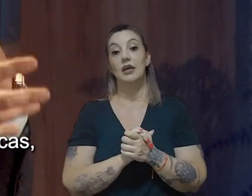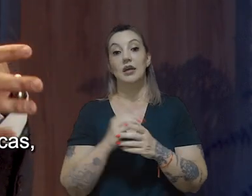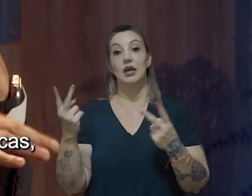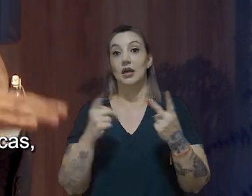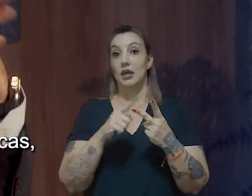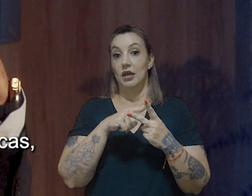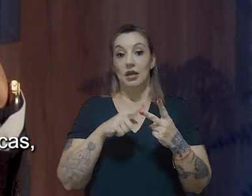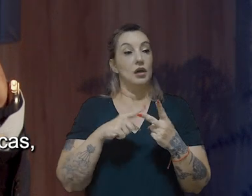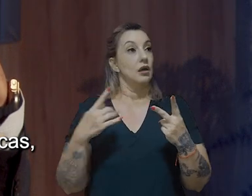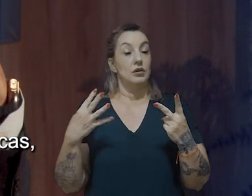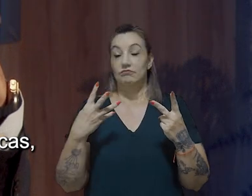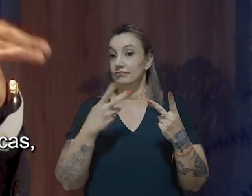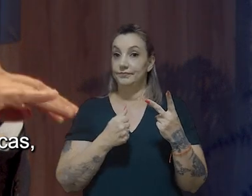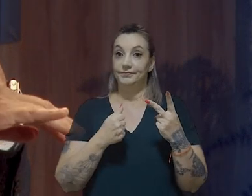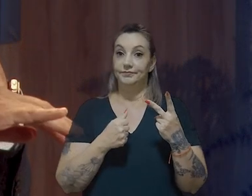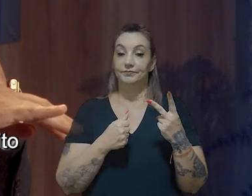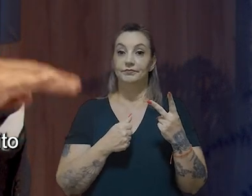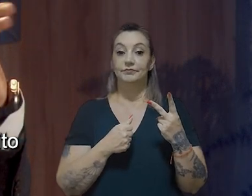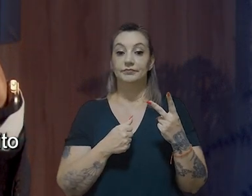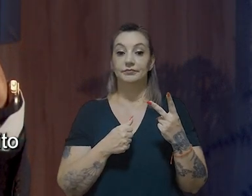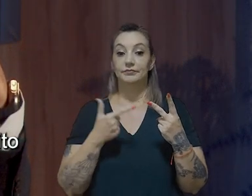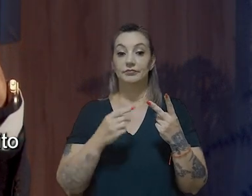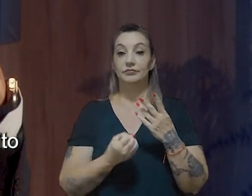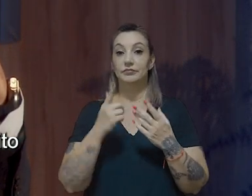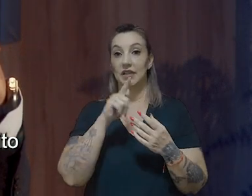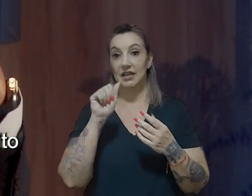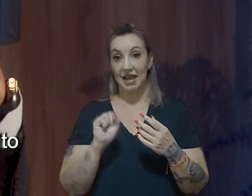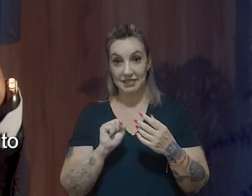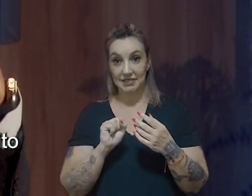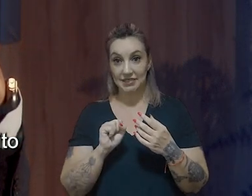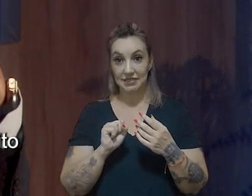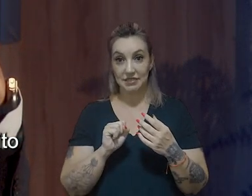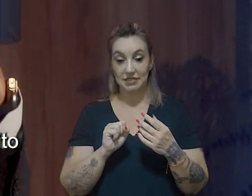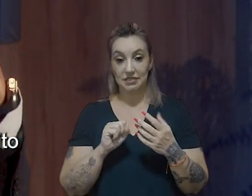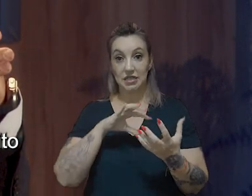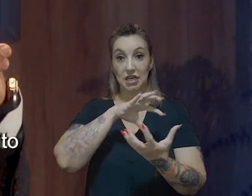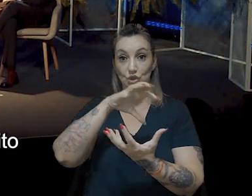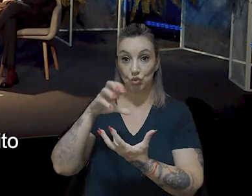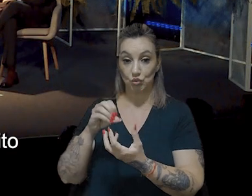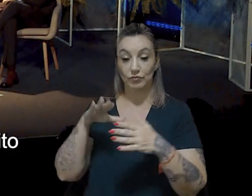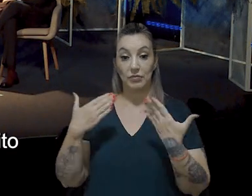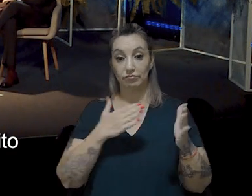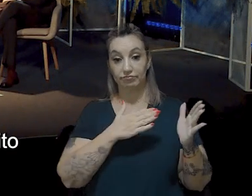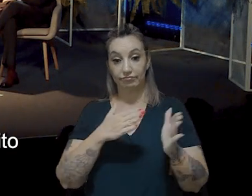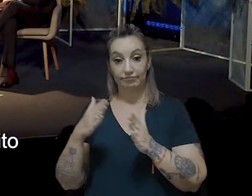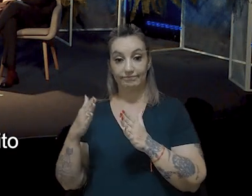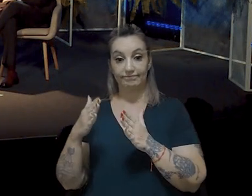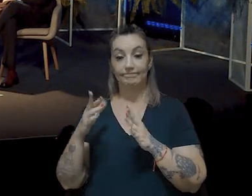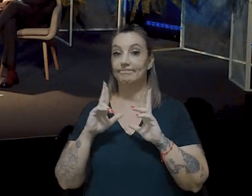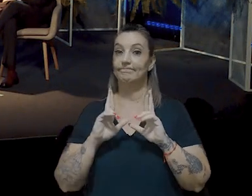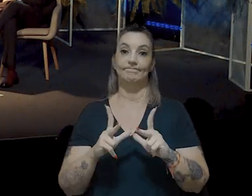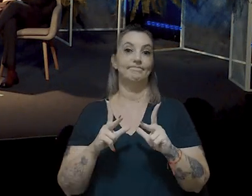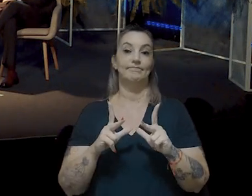essas duas fontes são F fantásticas não emitem nada de de gás efeito estufa mas a produção ela não é